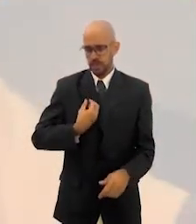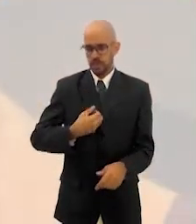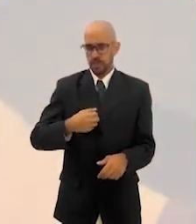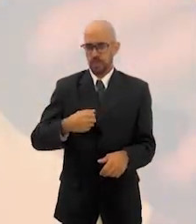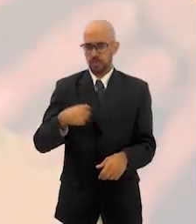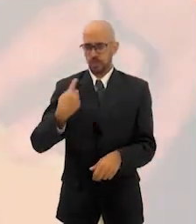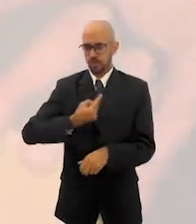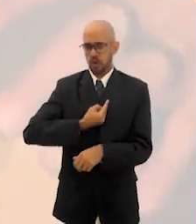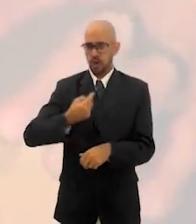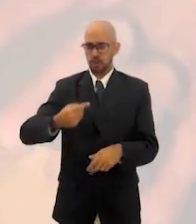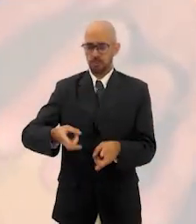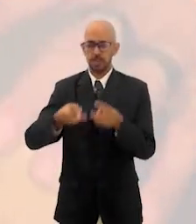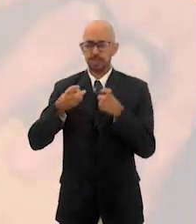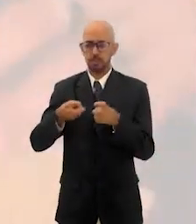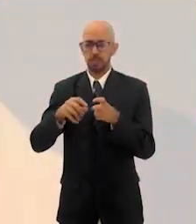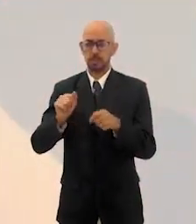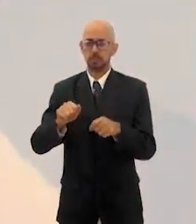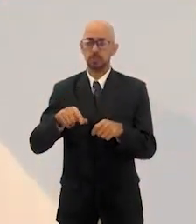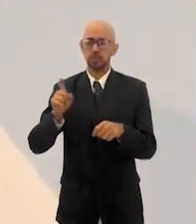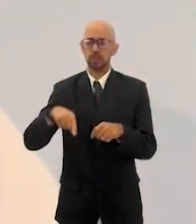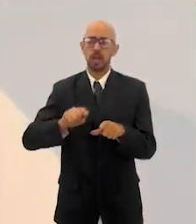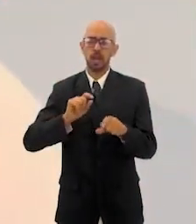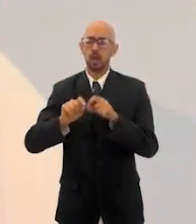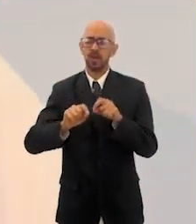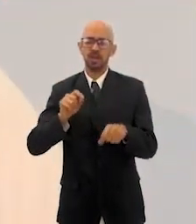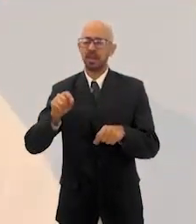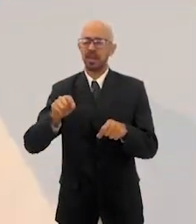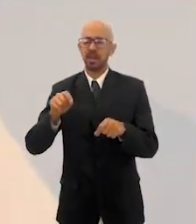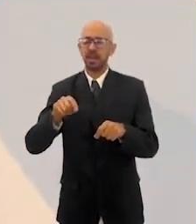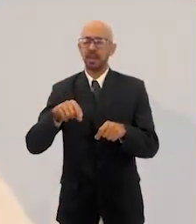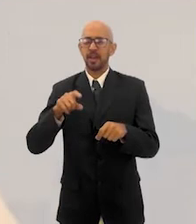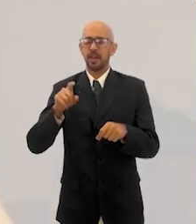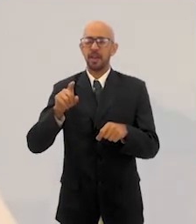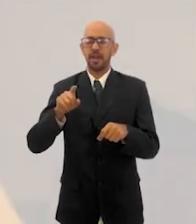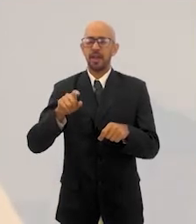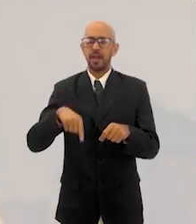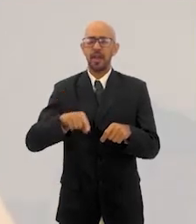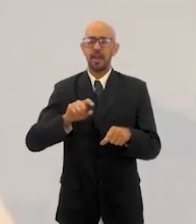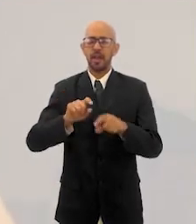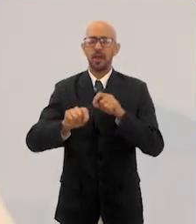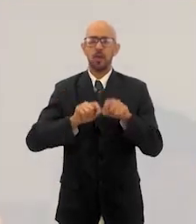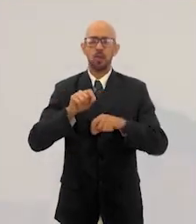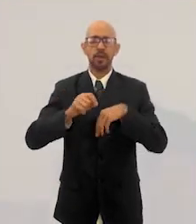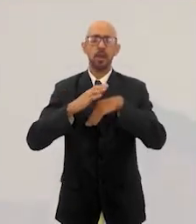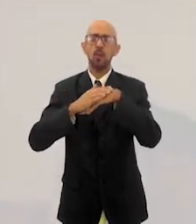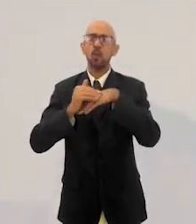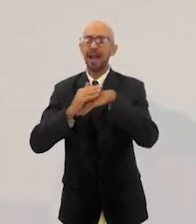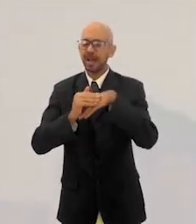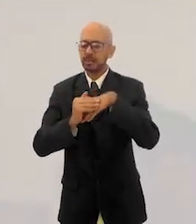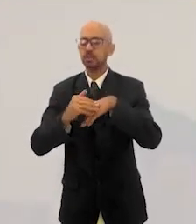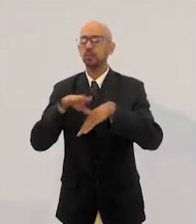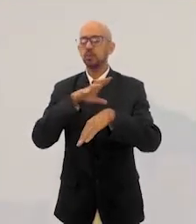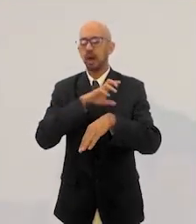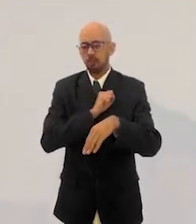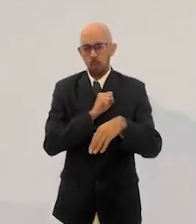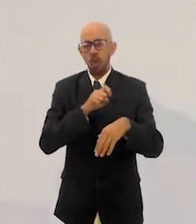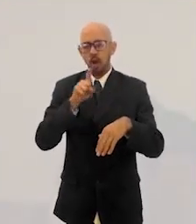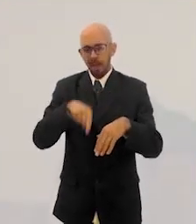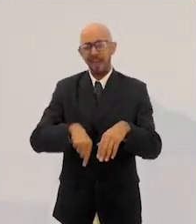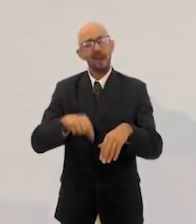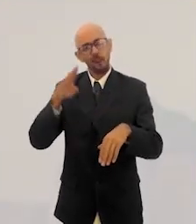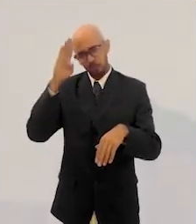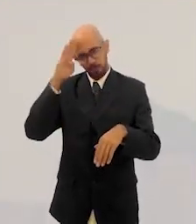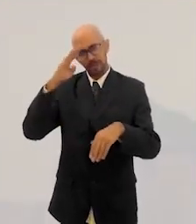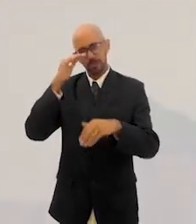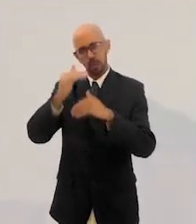estão acompanhando, passaram por tudo isso. Que o fator comum, mais uma vez, foi o qual? O fator comum foi o carinho, foi o amor, né?